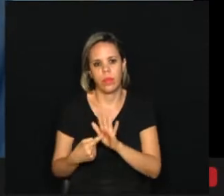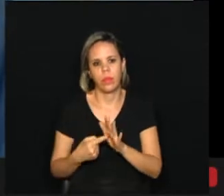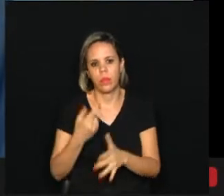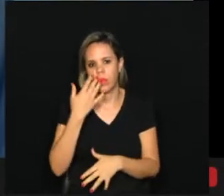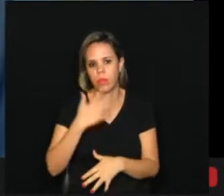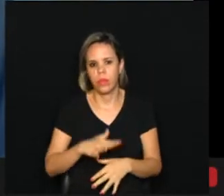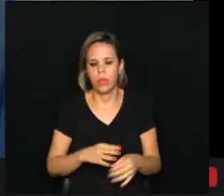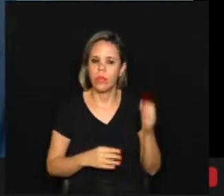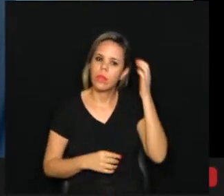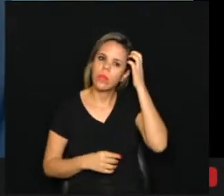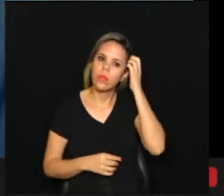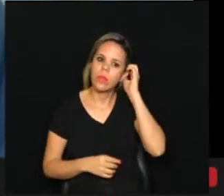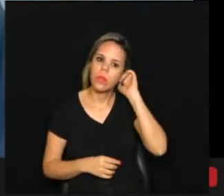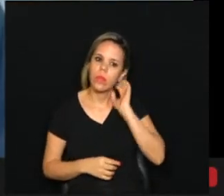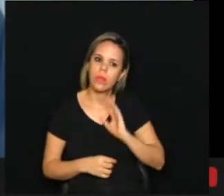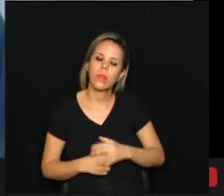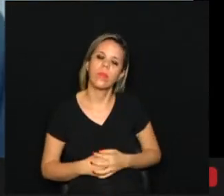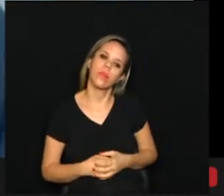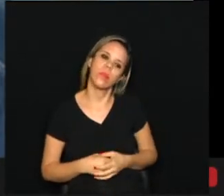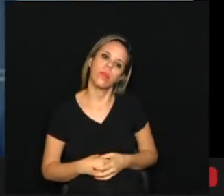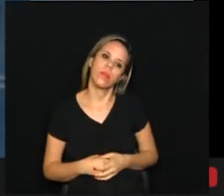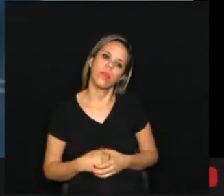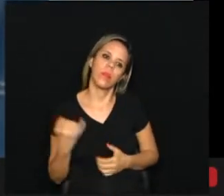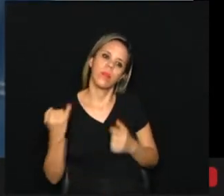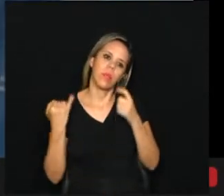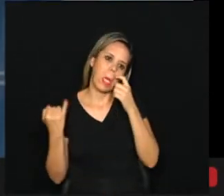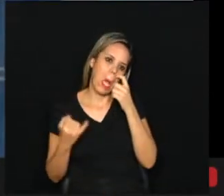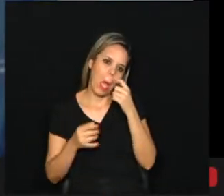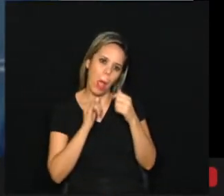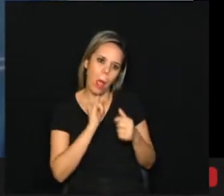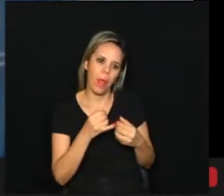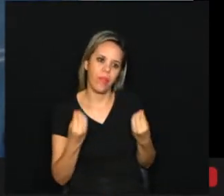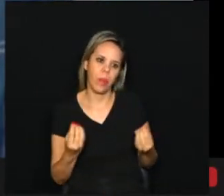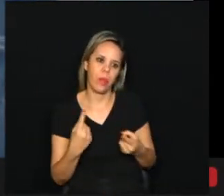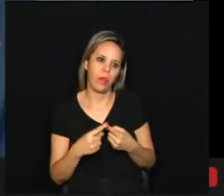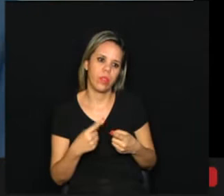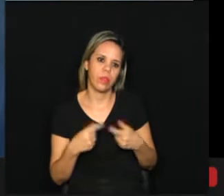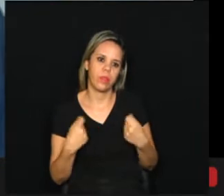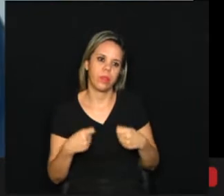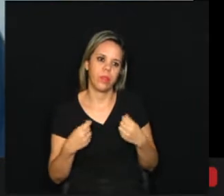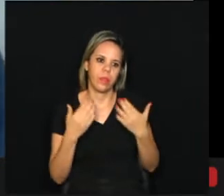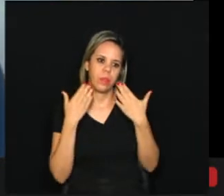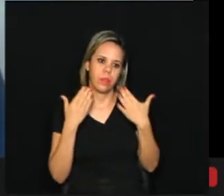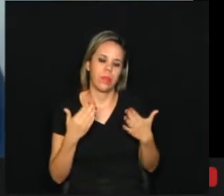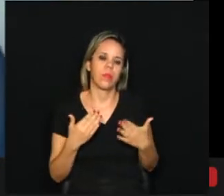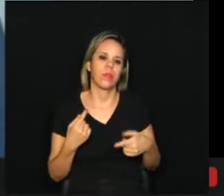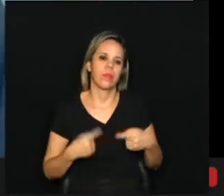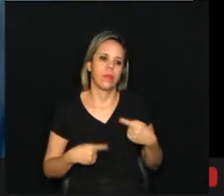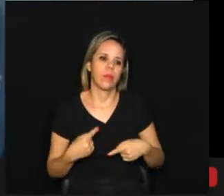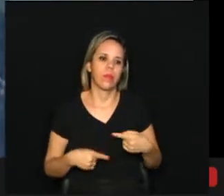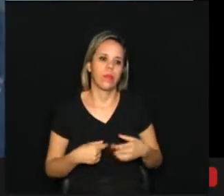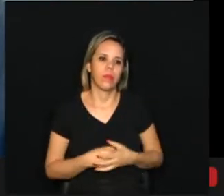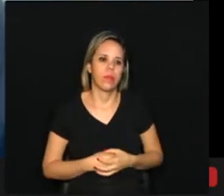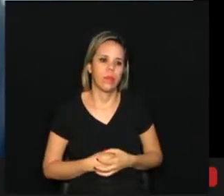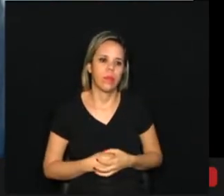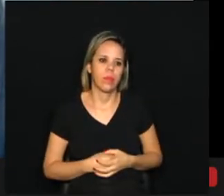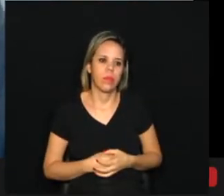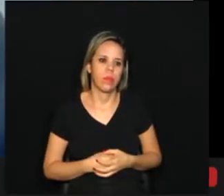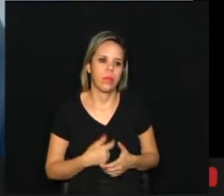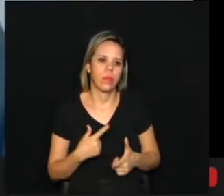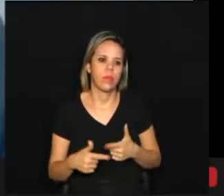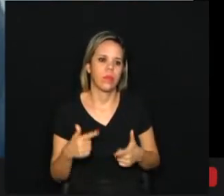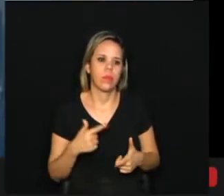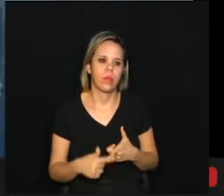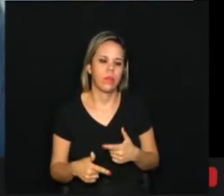criança. Então, é muito importante que vocês digam isso, porque a gente precisa enfrentar esse discurso. Na verdade, o problema foi